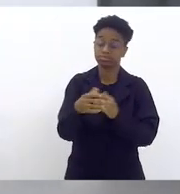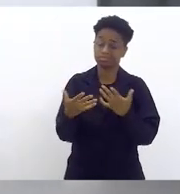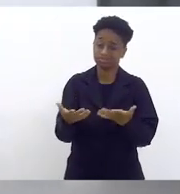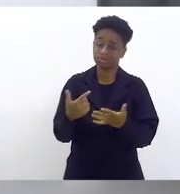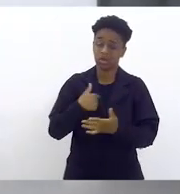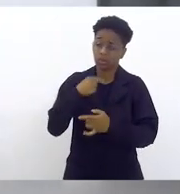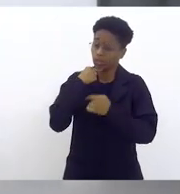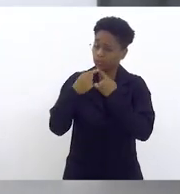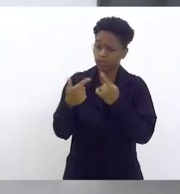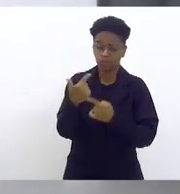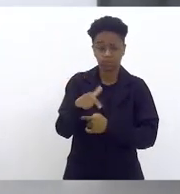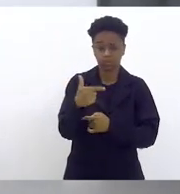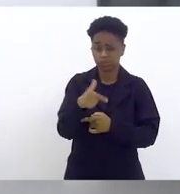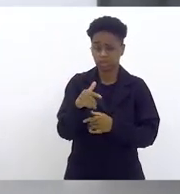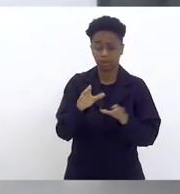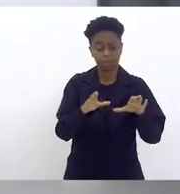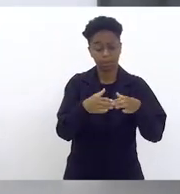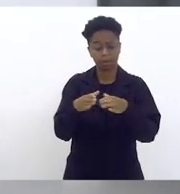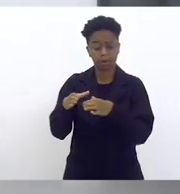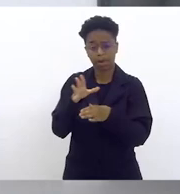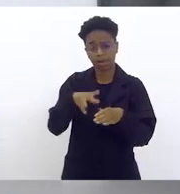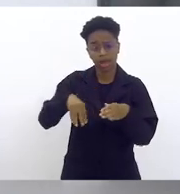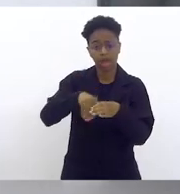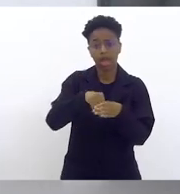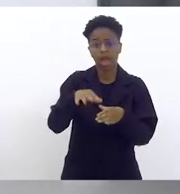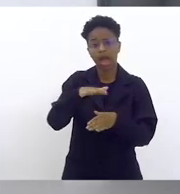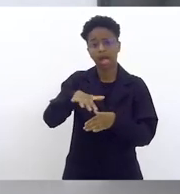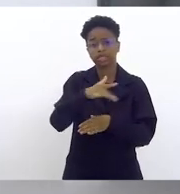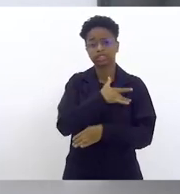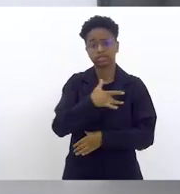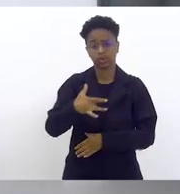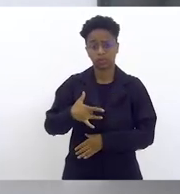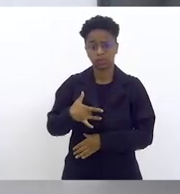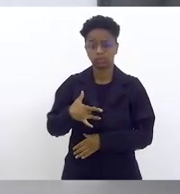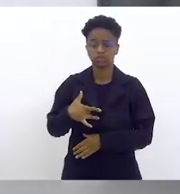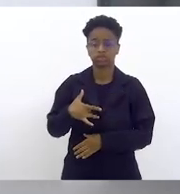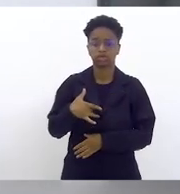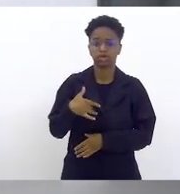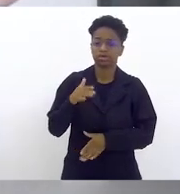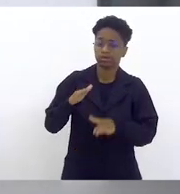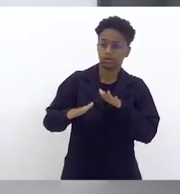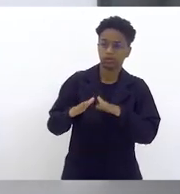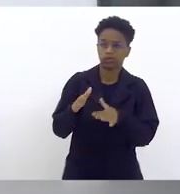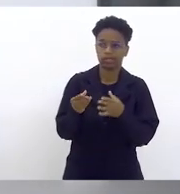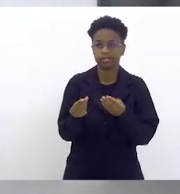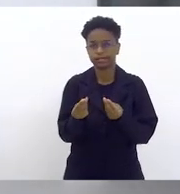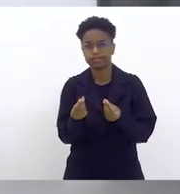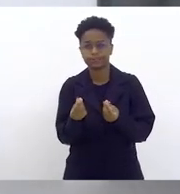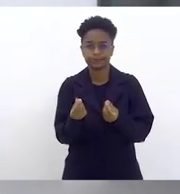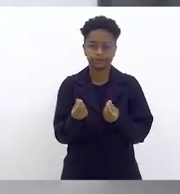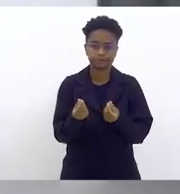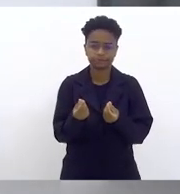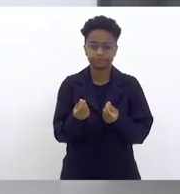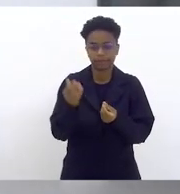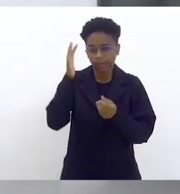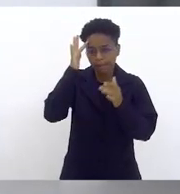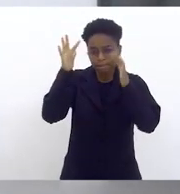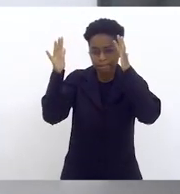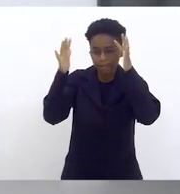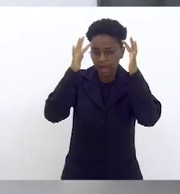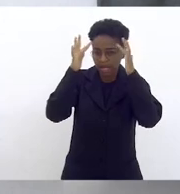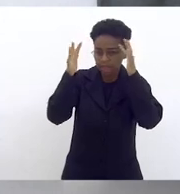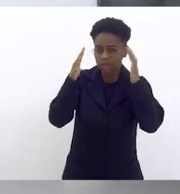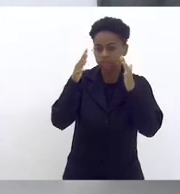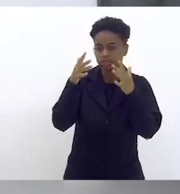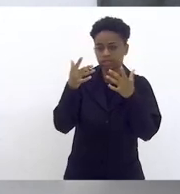uma o complexo econômico dos Teo da saúde é Talvez né é utilizando aqui uma imagem feita pelo